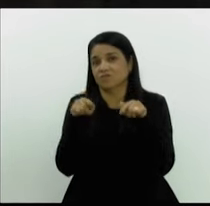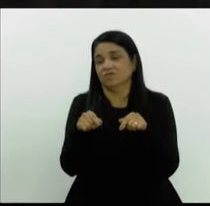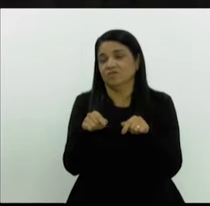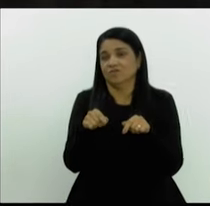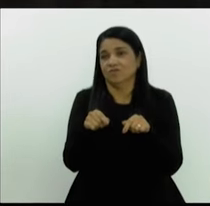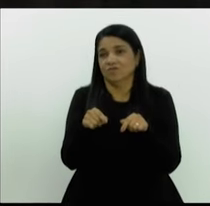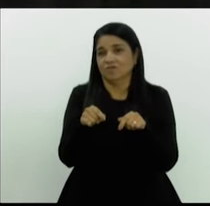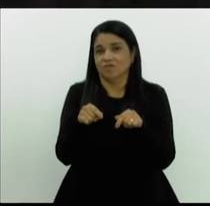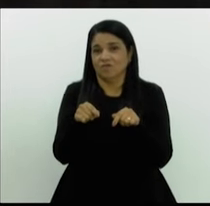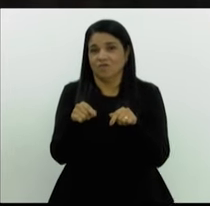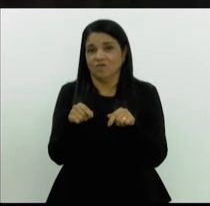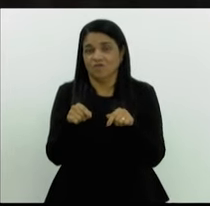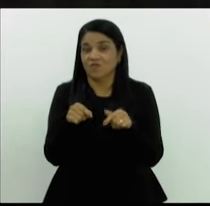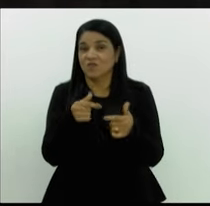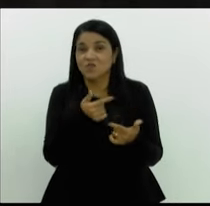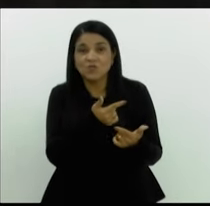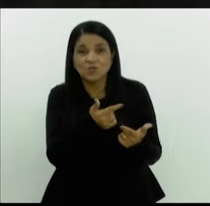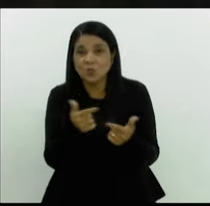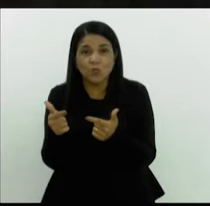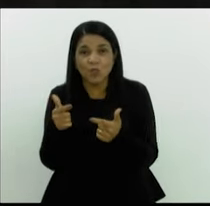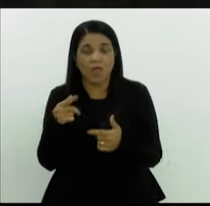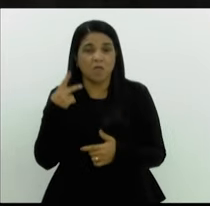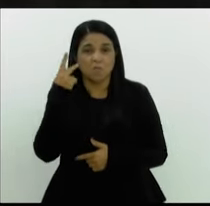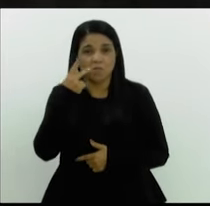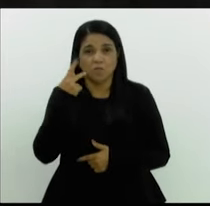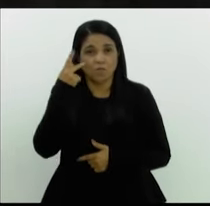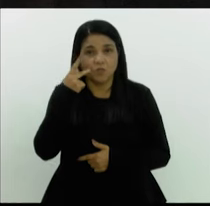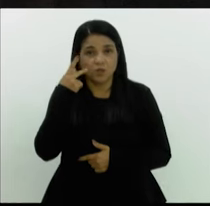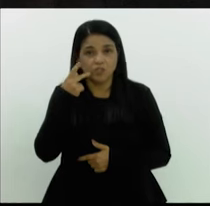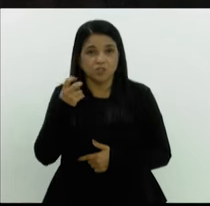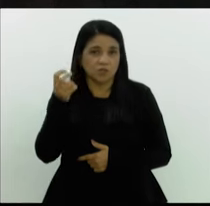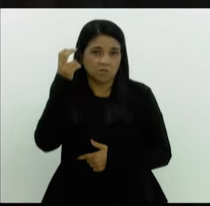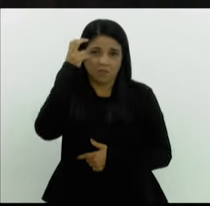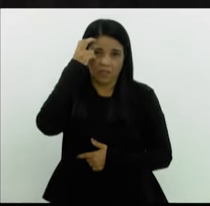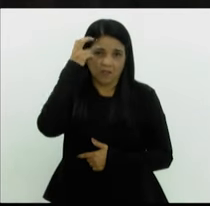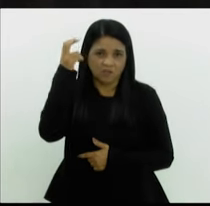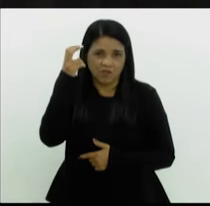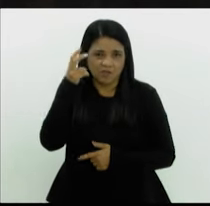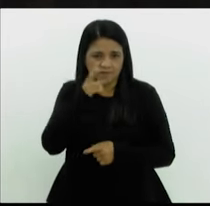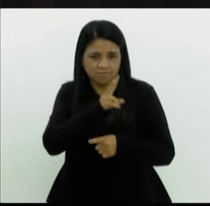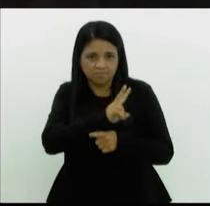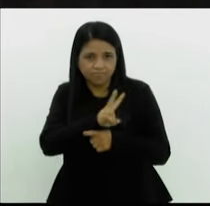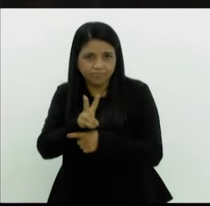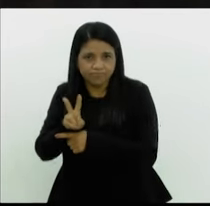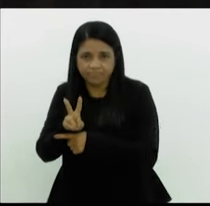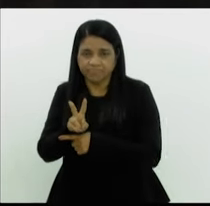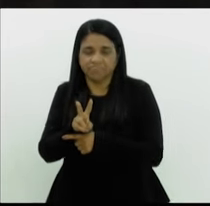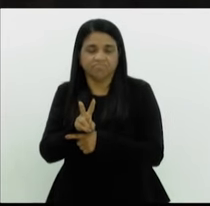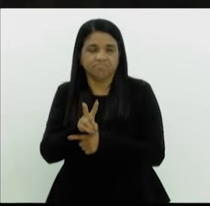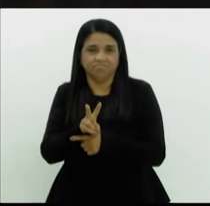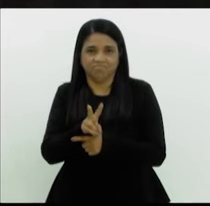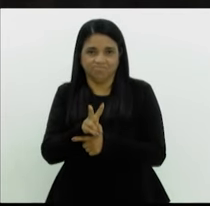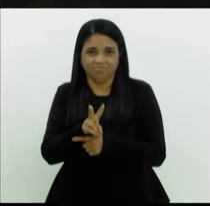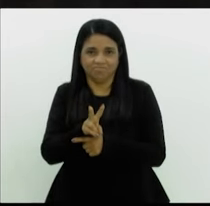insofismável de que não há uma política de inteligência capaz de fazer